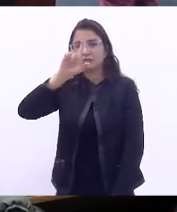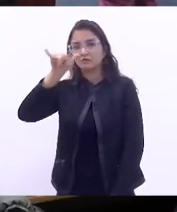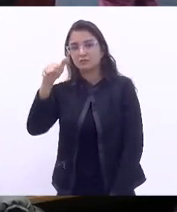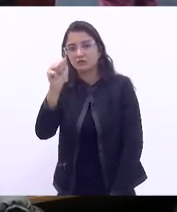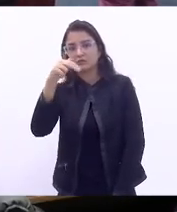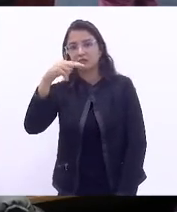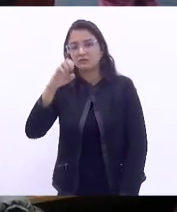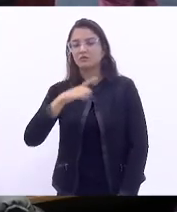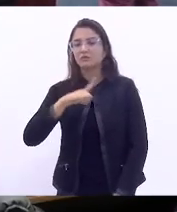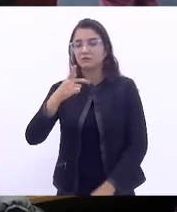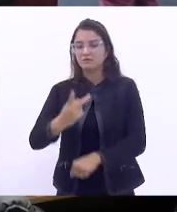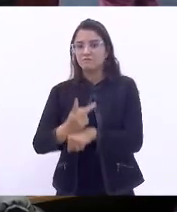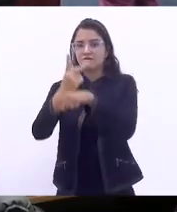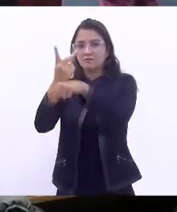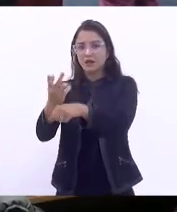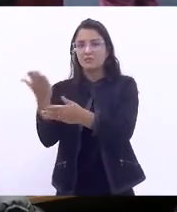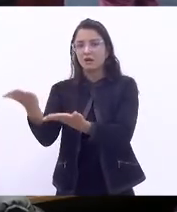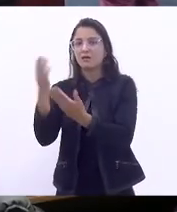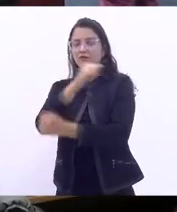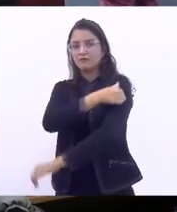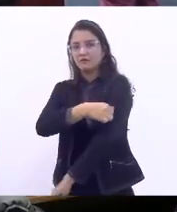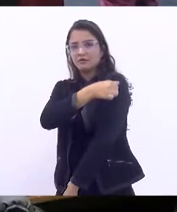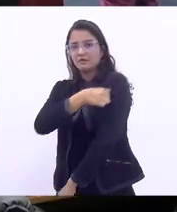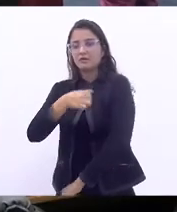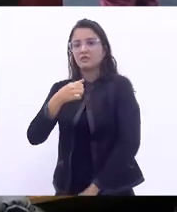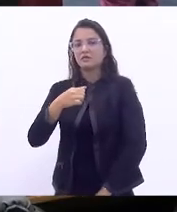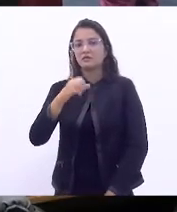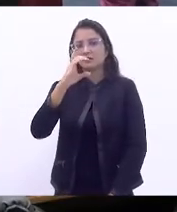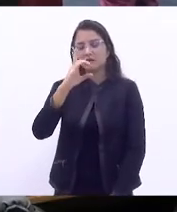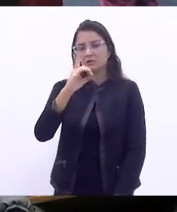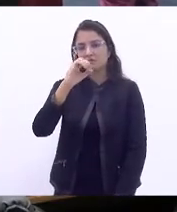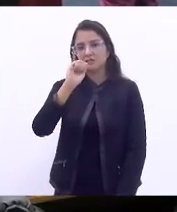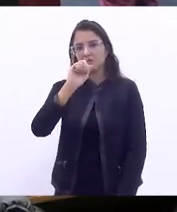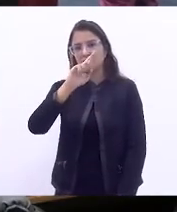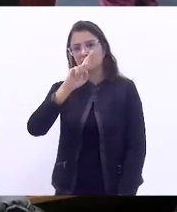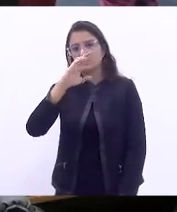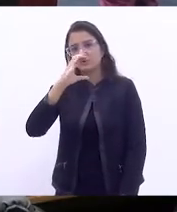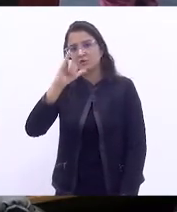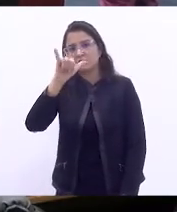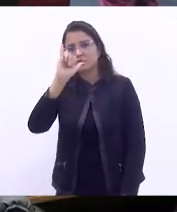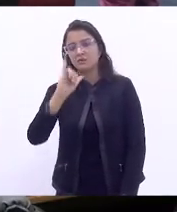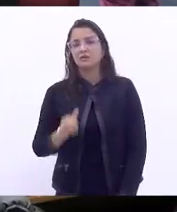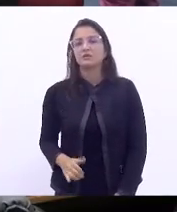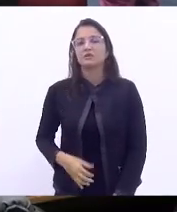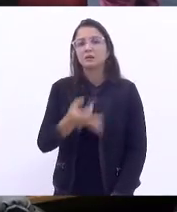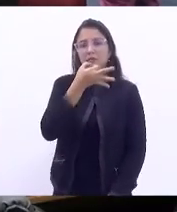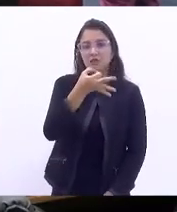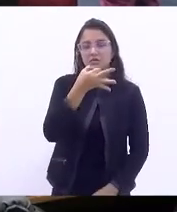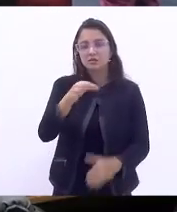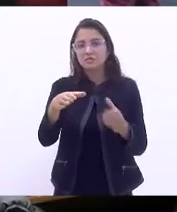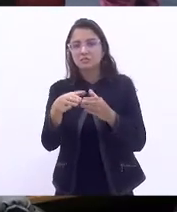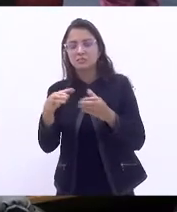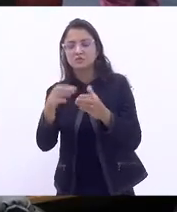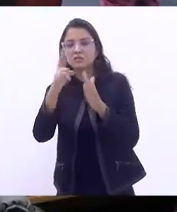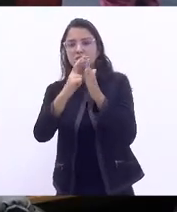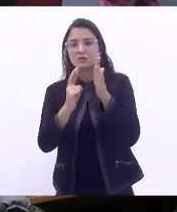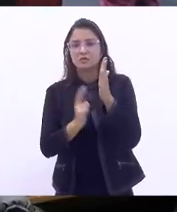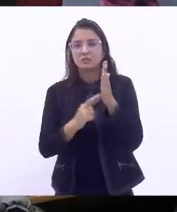à ilustríssima enfermeira Tassi Brum Ruas, parecida à comissão de normas internas e proposições